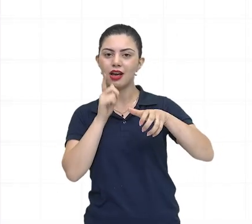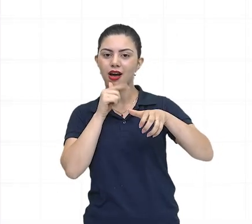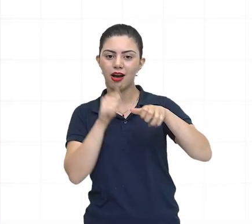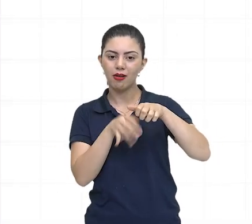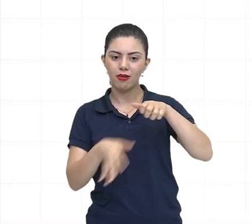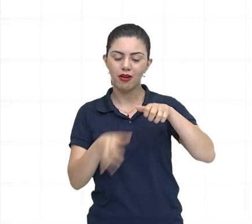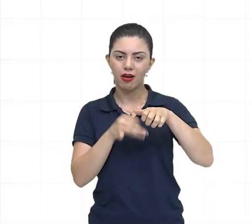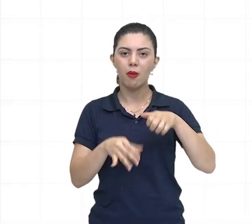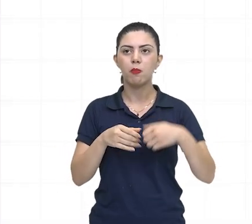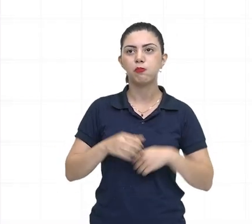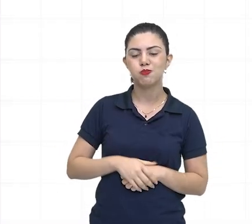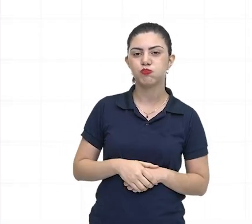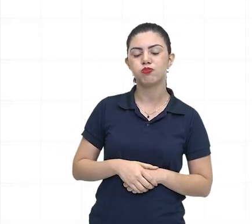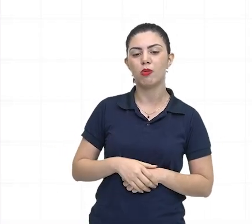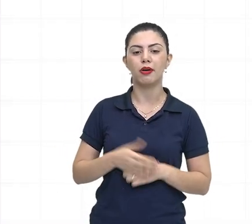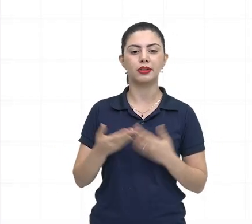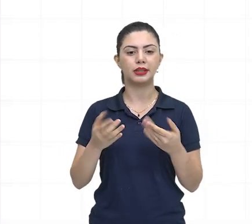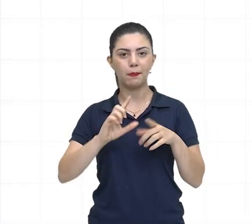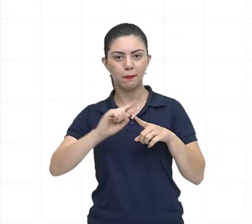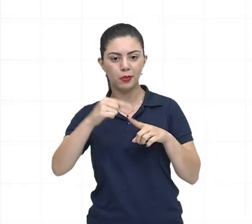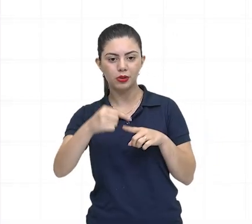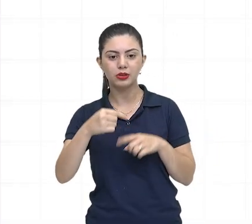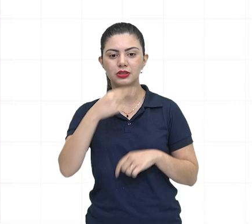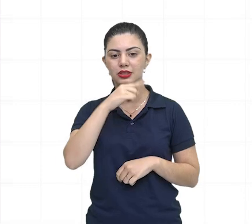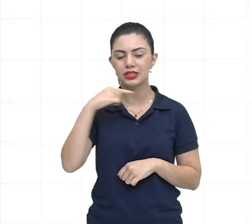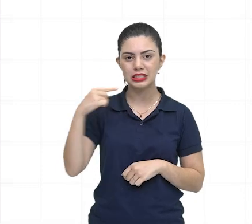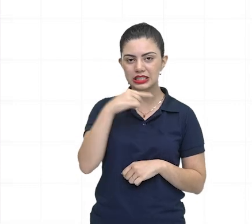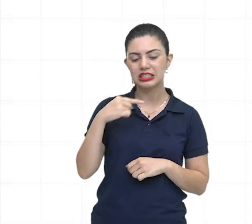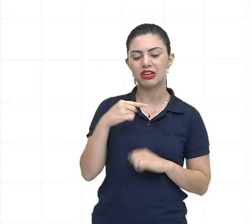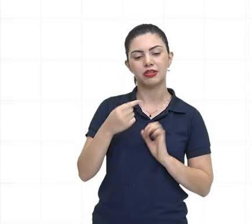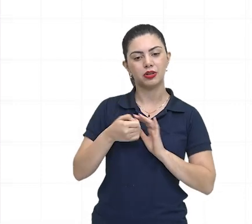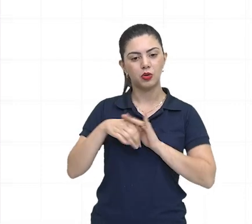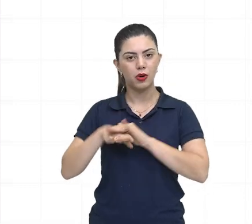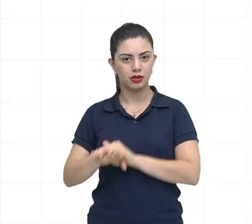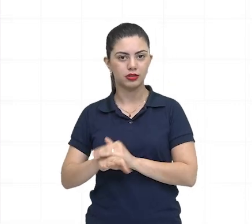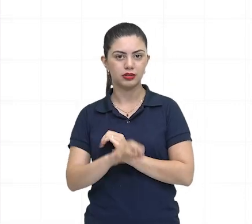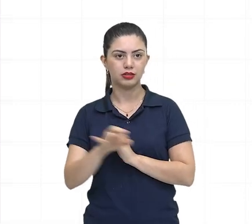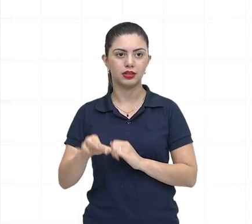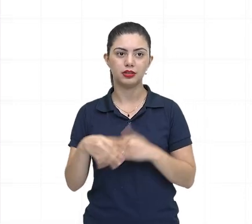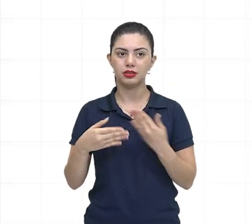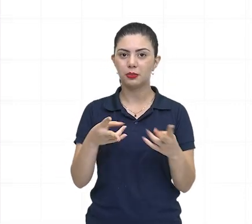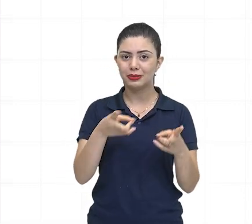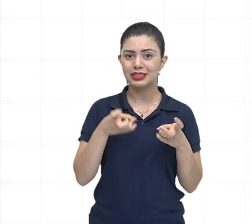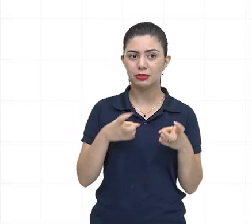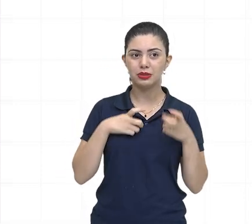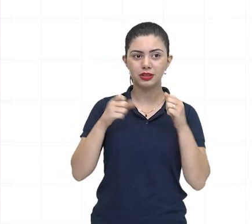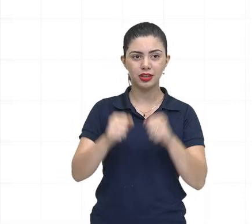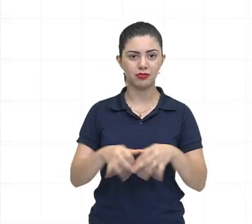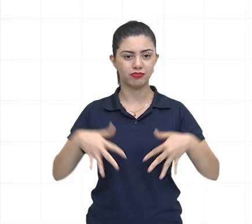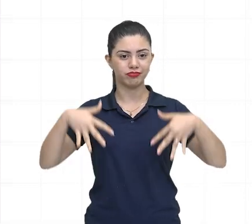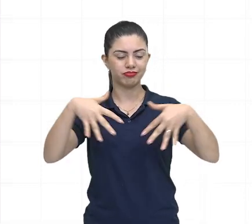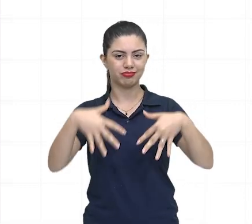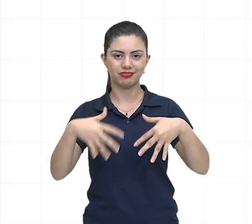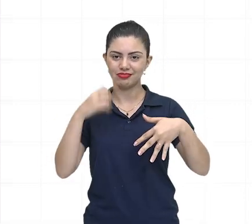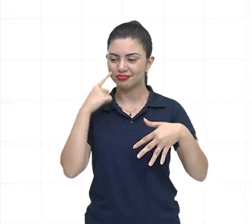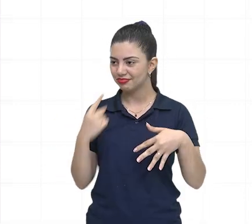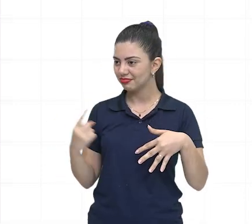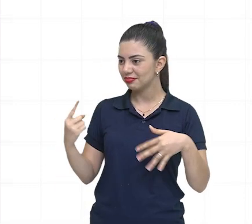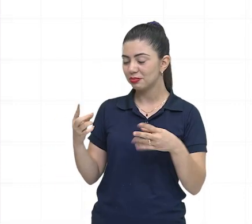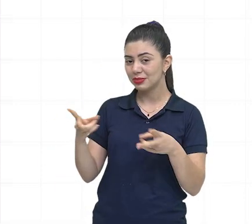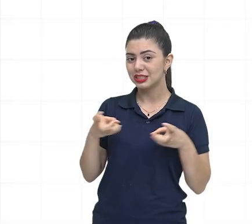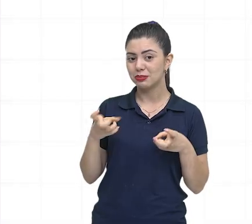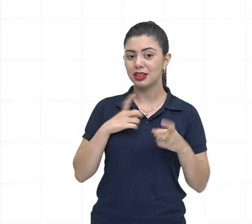enxaguar a boca, lavar a escova, fechar a torneira, guardar a escova. Então aqui, nesse fluxograma, nós tivemos